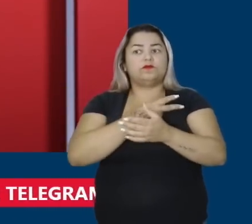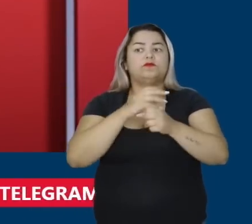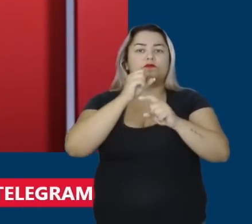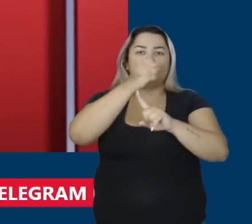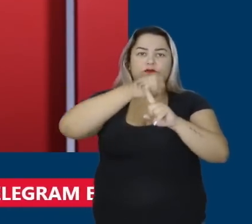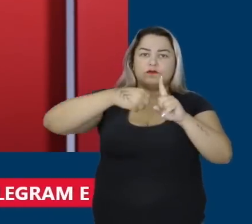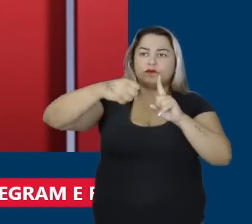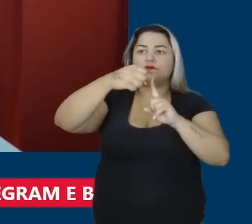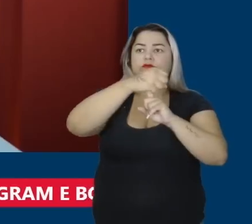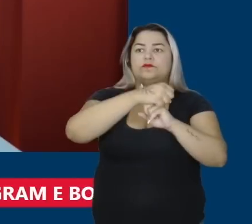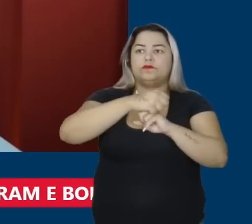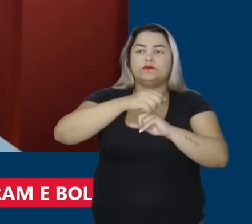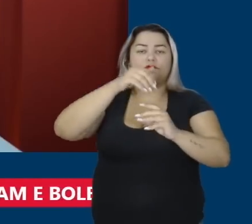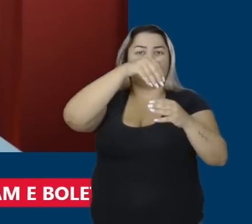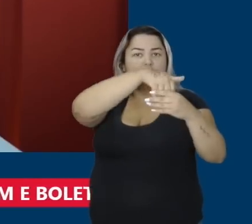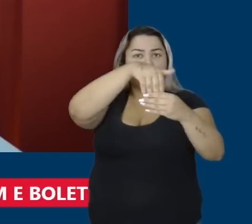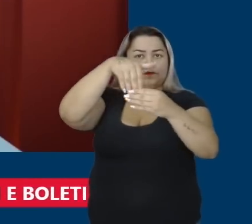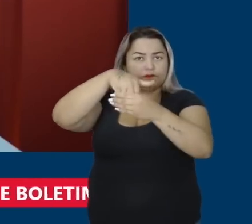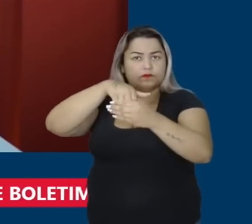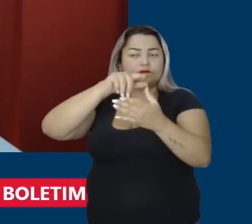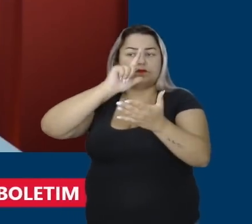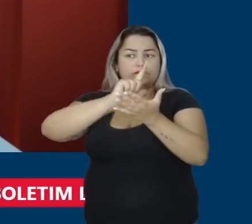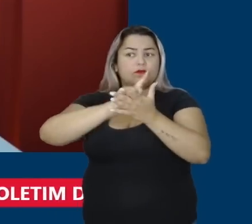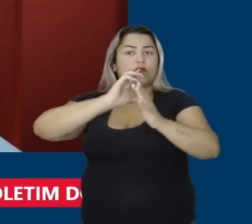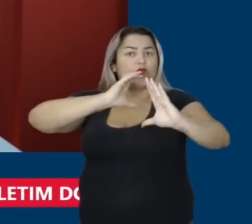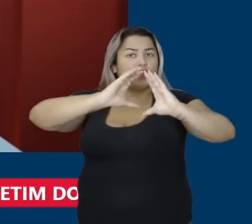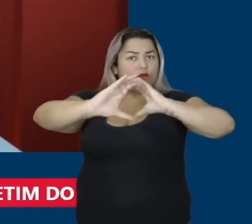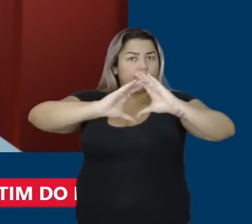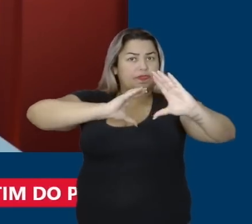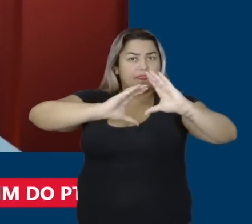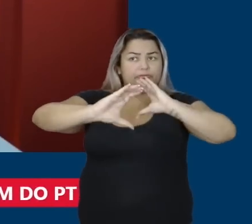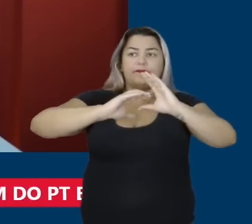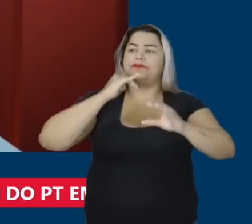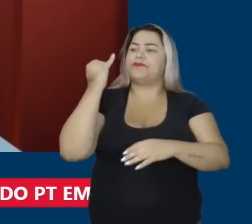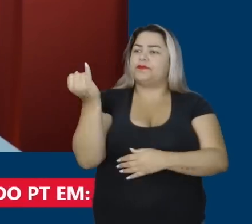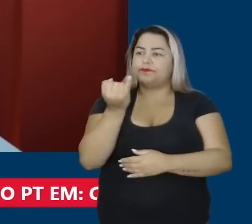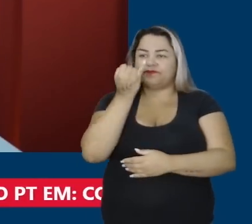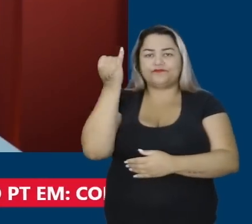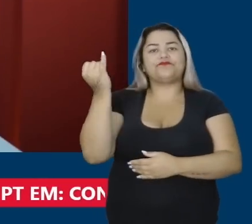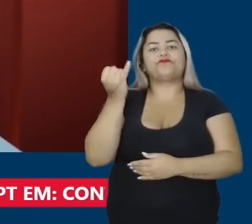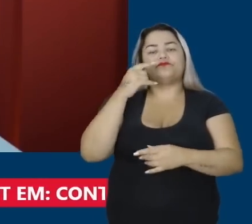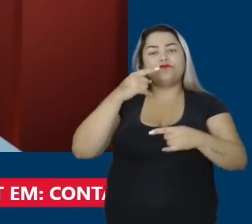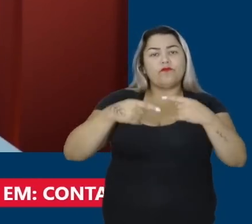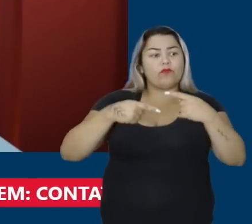sociedade. Nas eleições, o papel da comunicação do partido foi fundamental